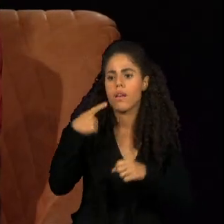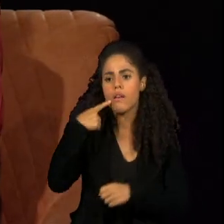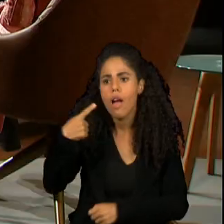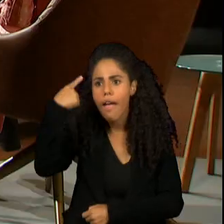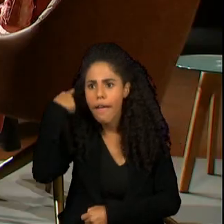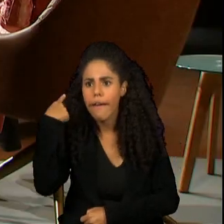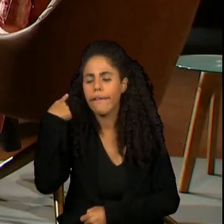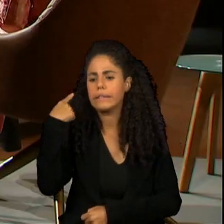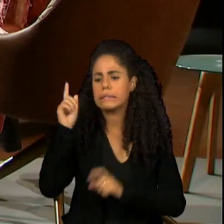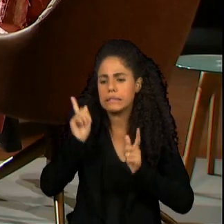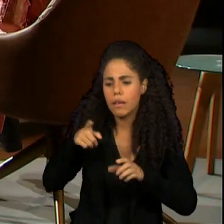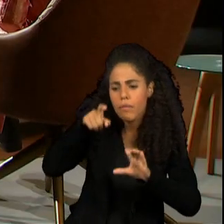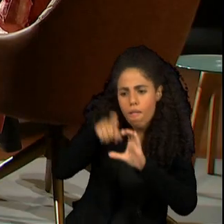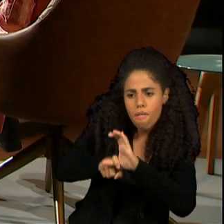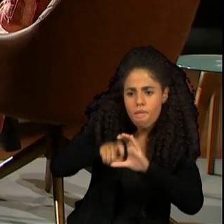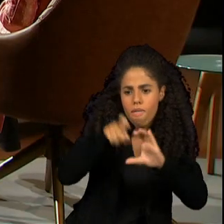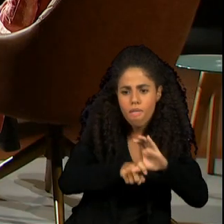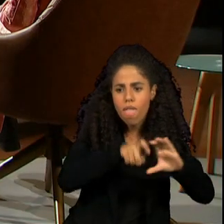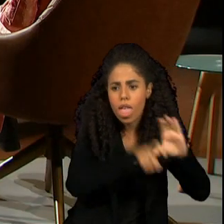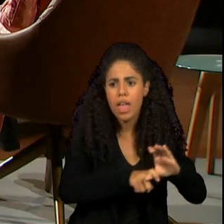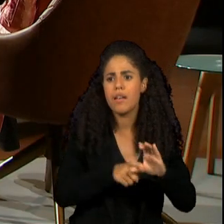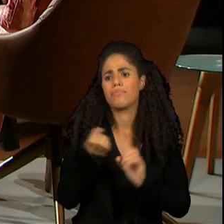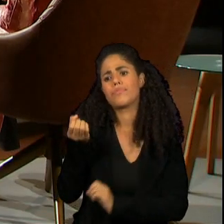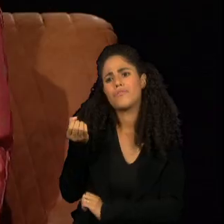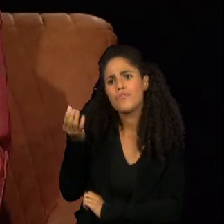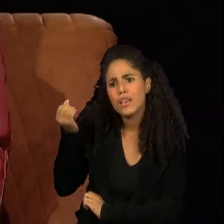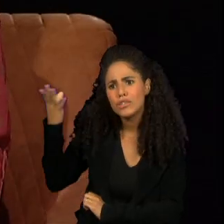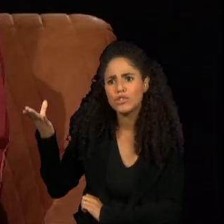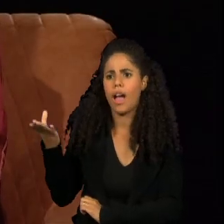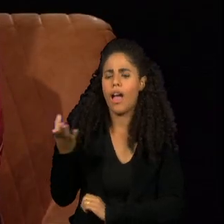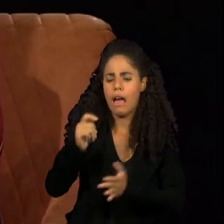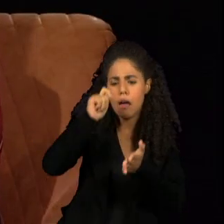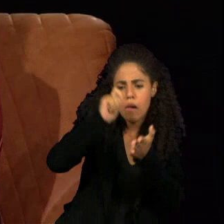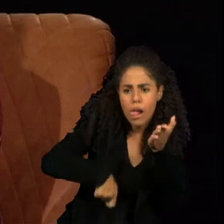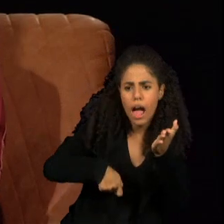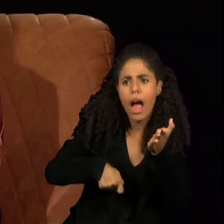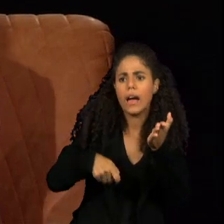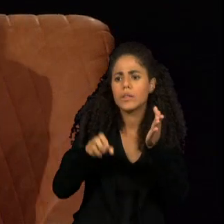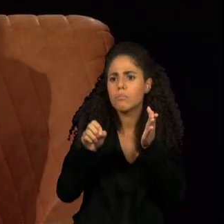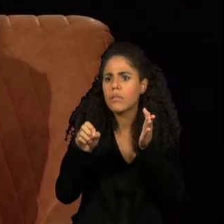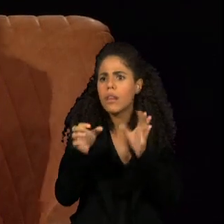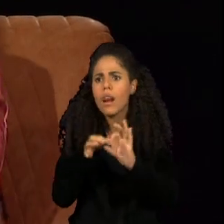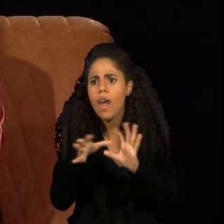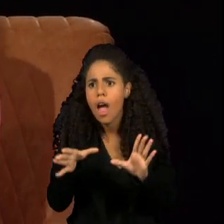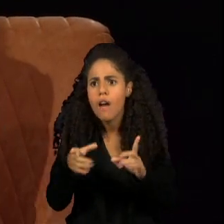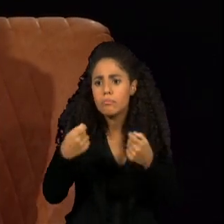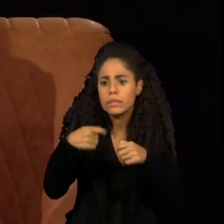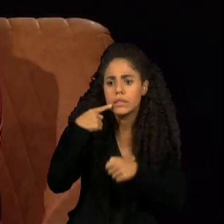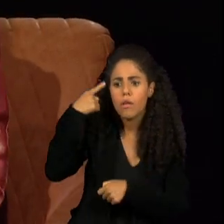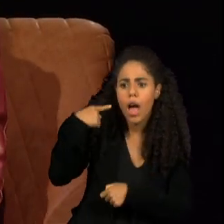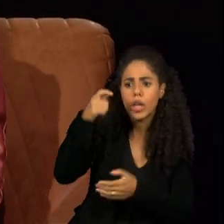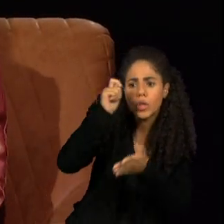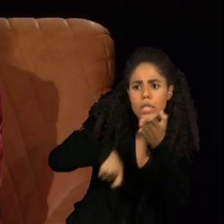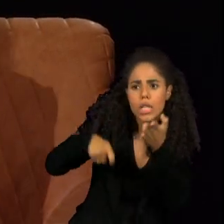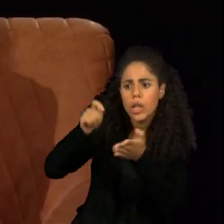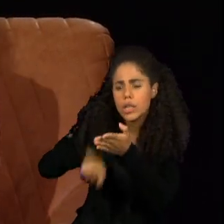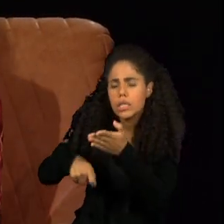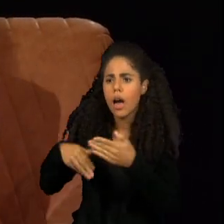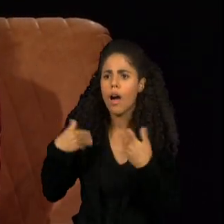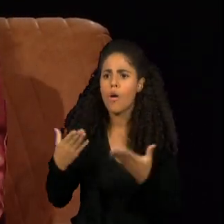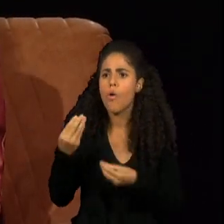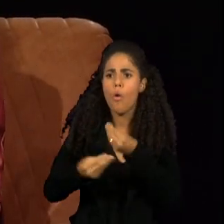divórcio. Ela não poderia viajar sem autorização dele, ela não pode abrir uma conta sem autorização dele. As mulheres